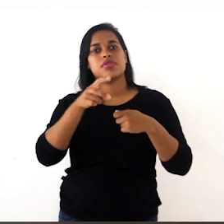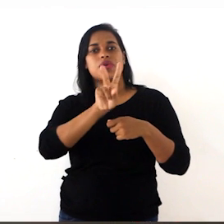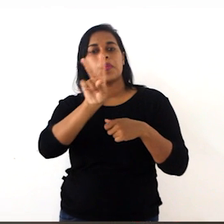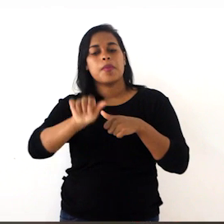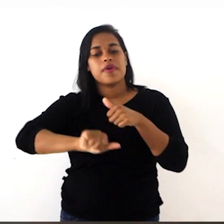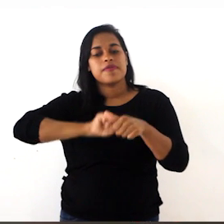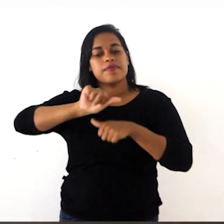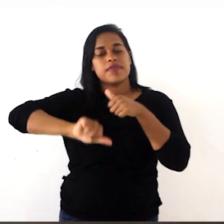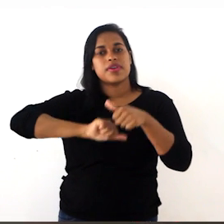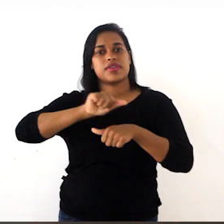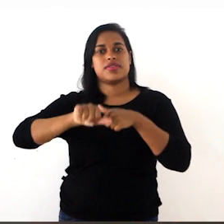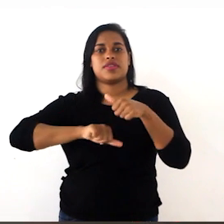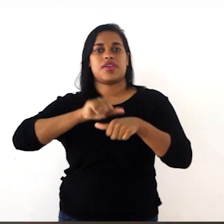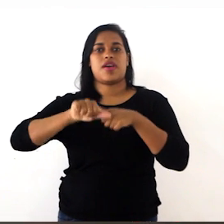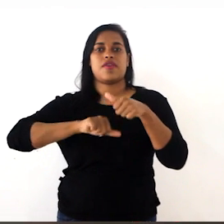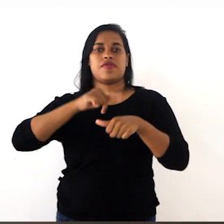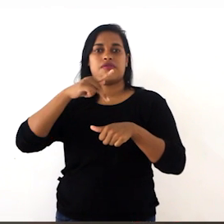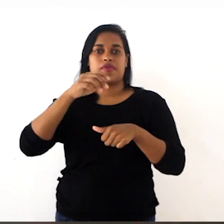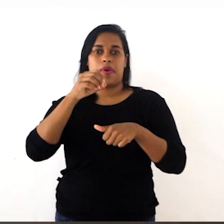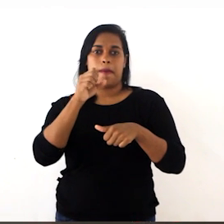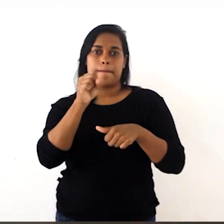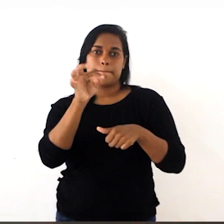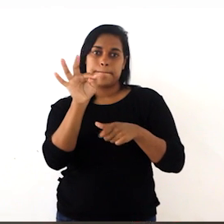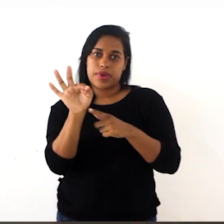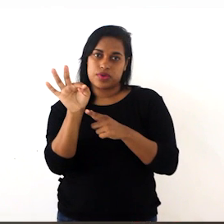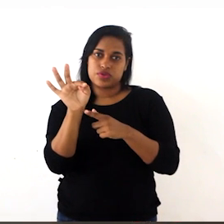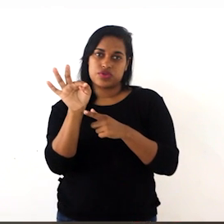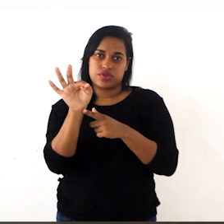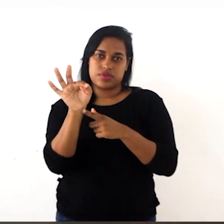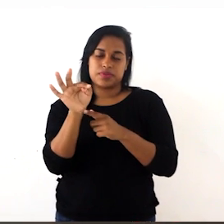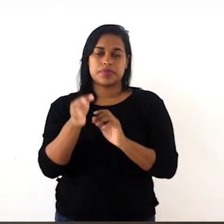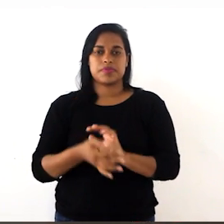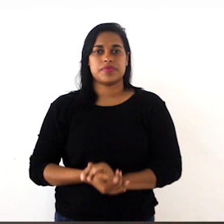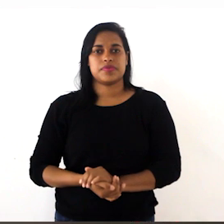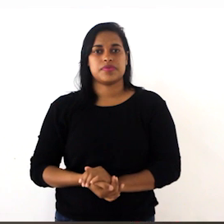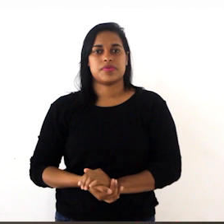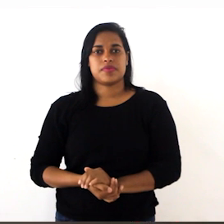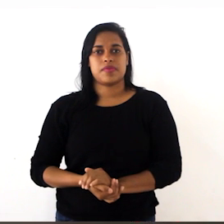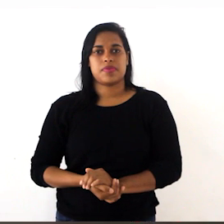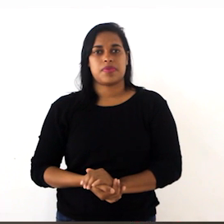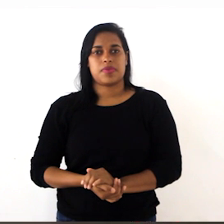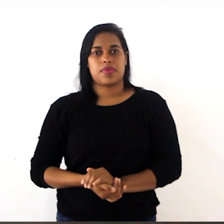global, que é a variável post, porque a gente está enviando pelo método de post. Então,